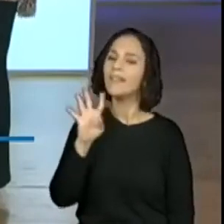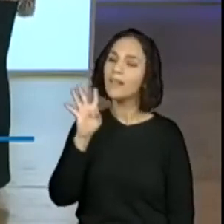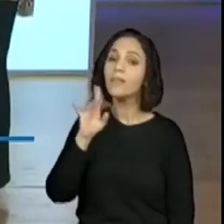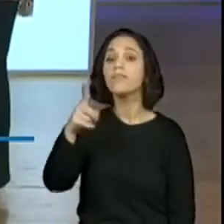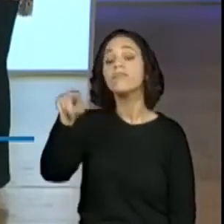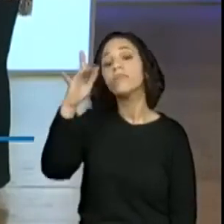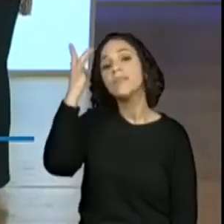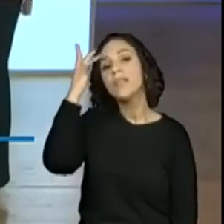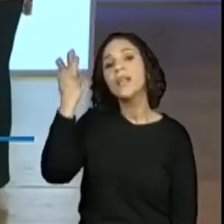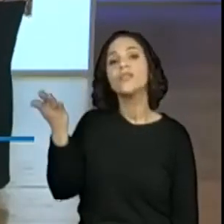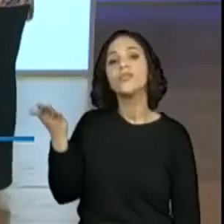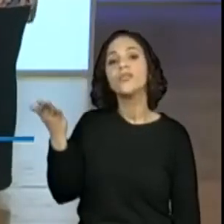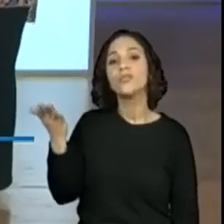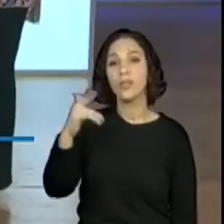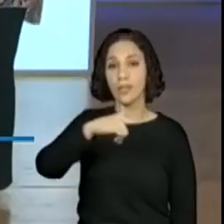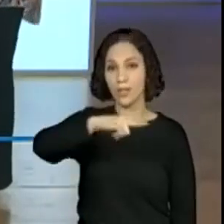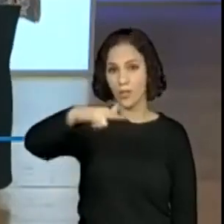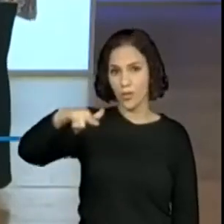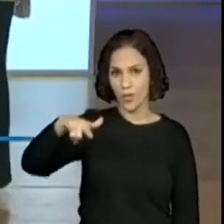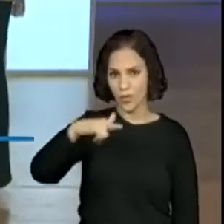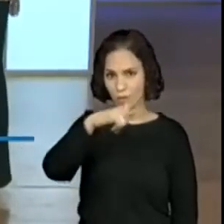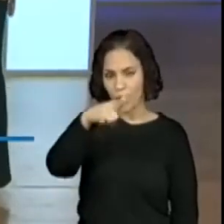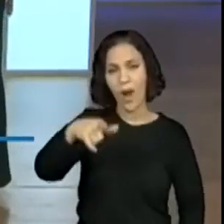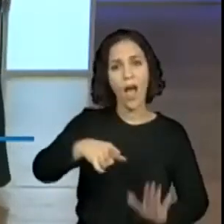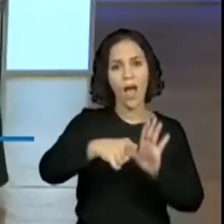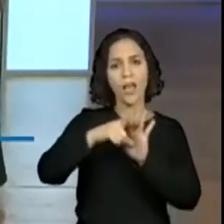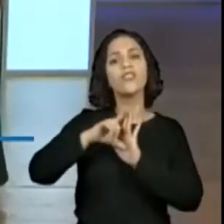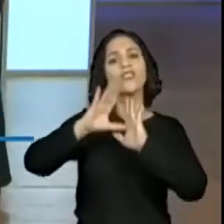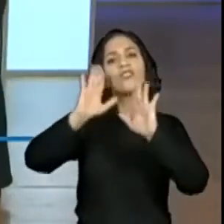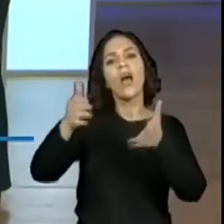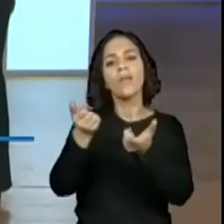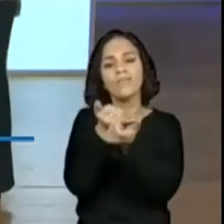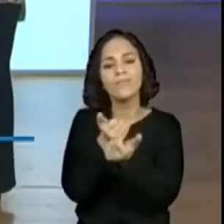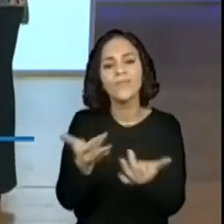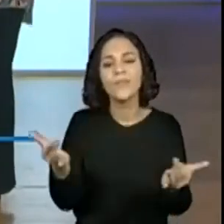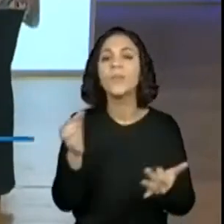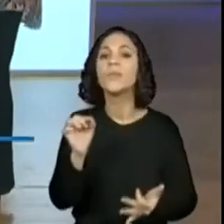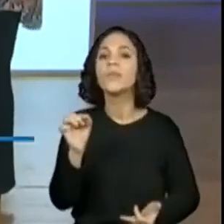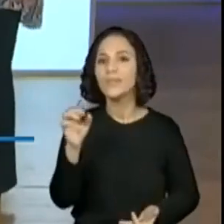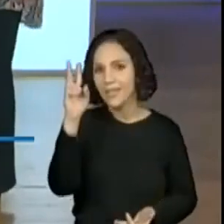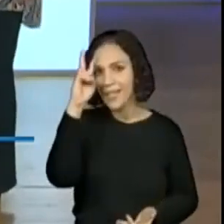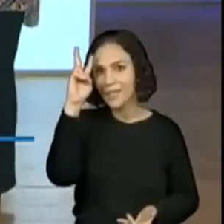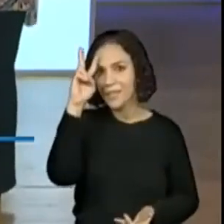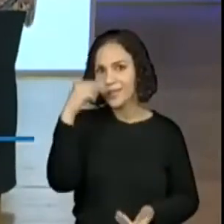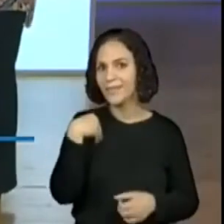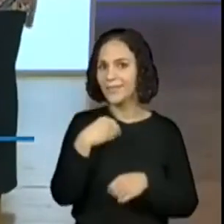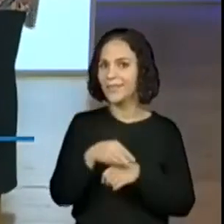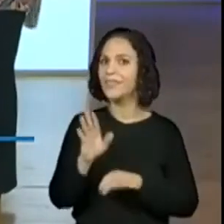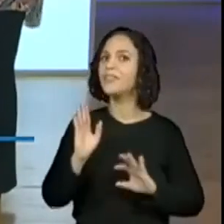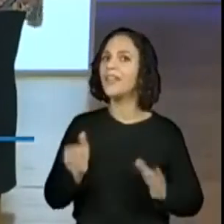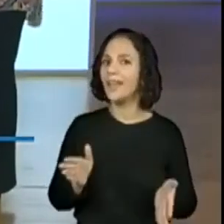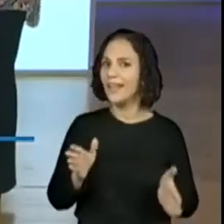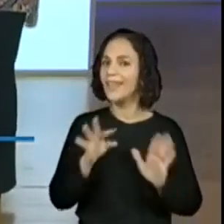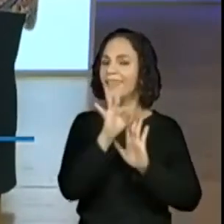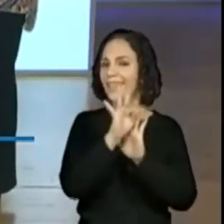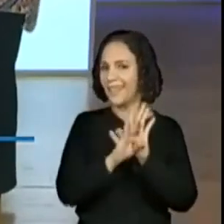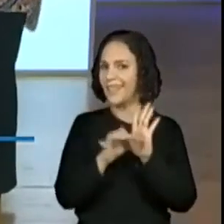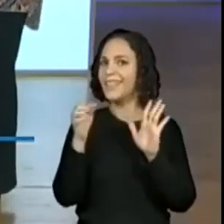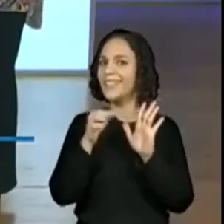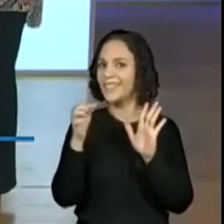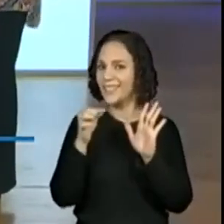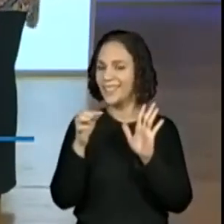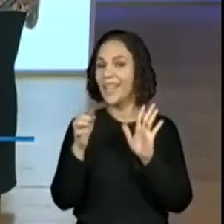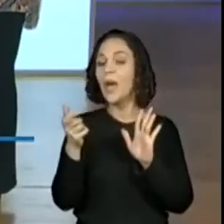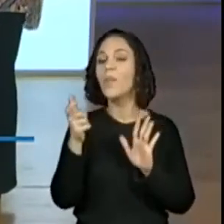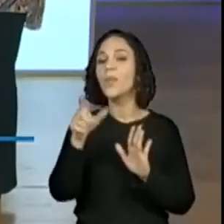acham que que os drones né por meio dos drones já havia sido entregue ali no Tex no